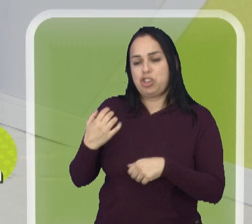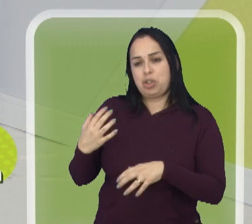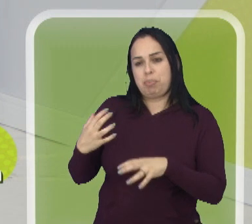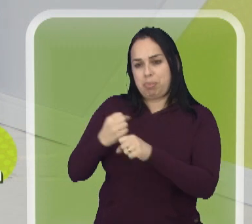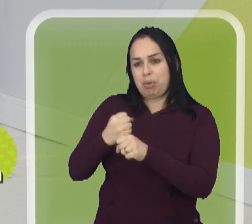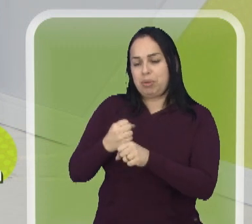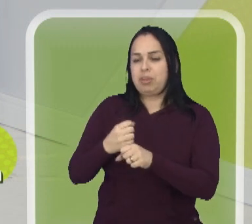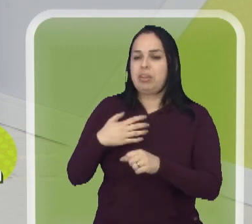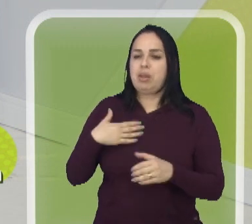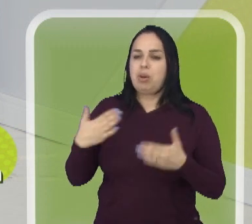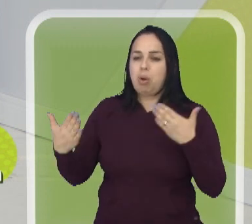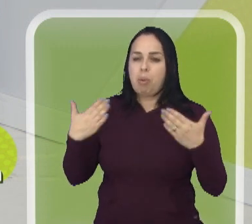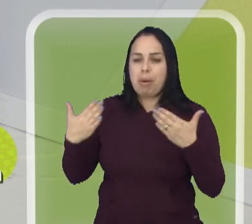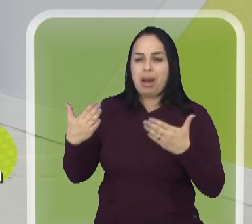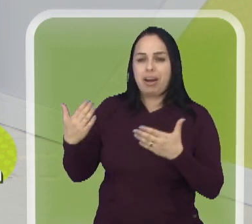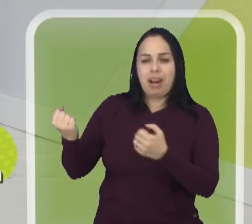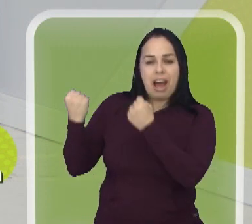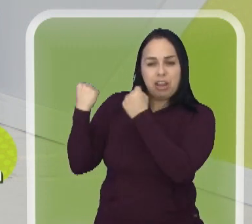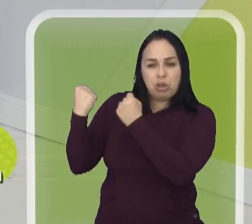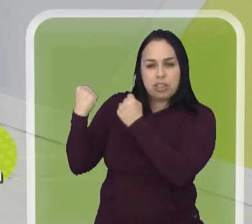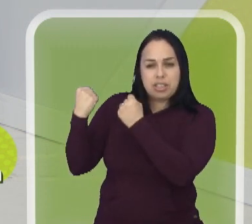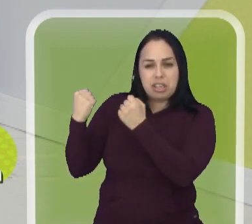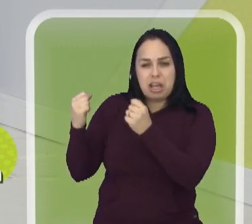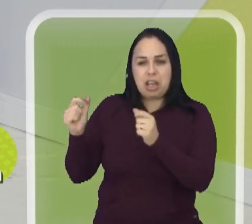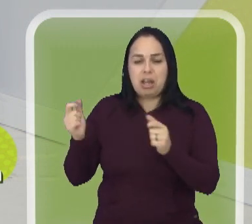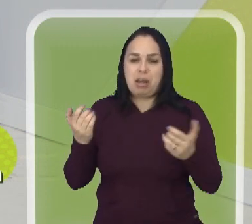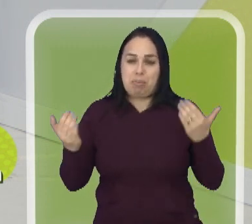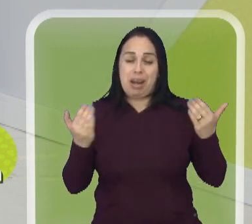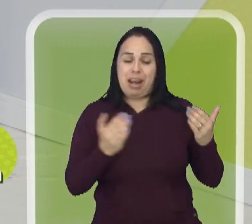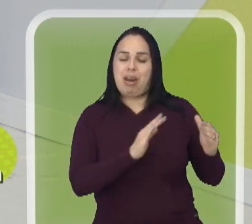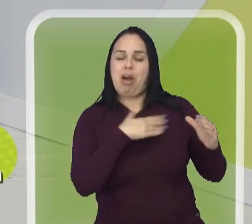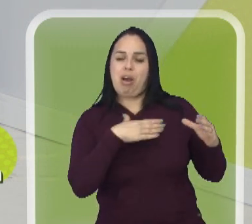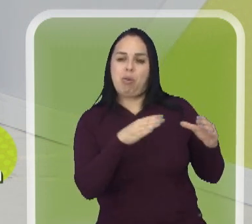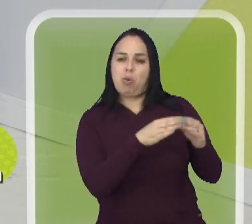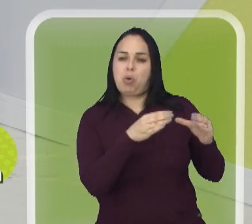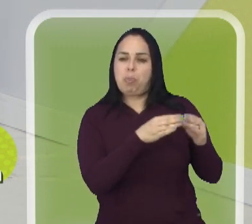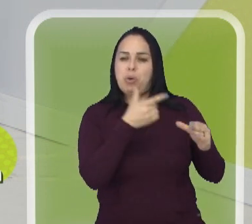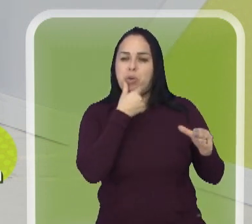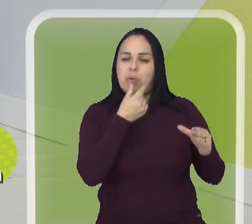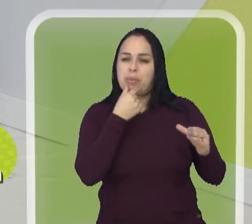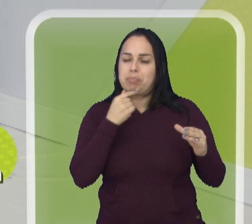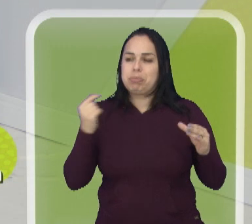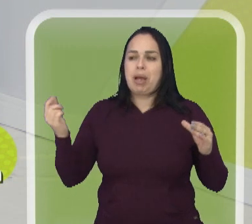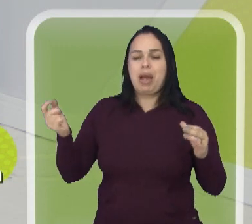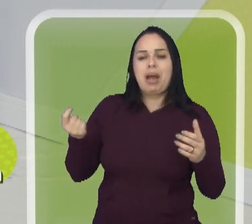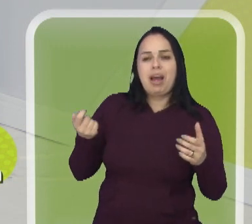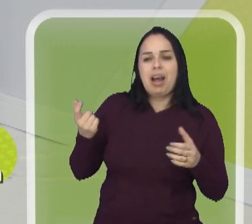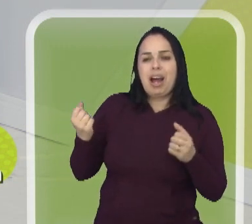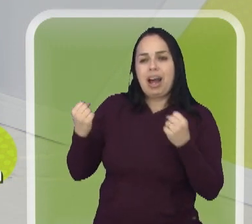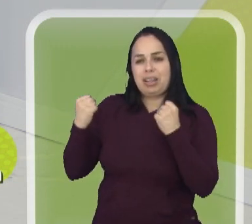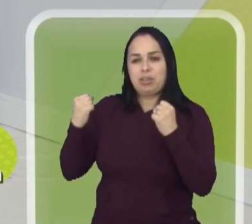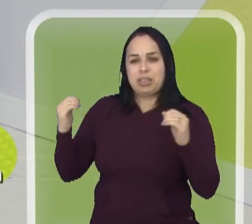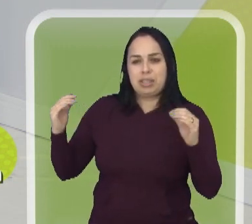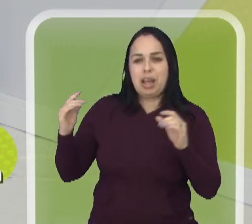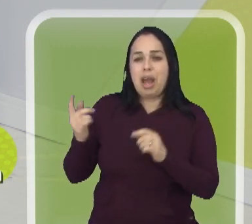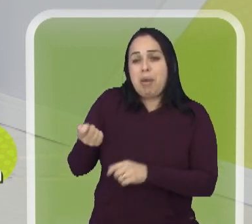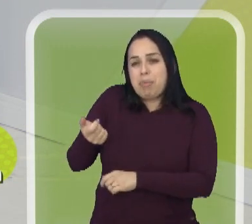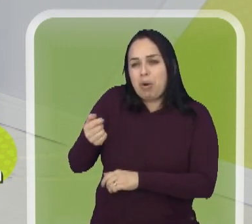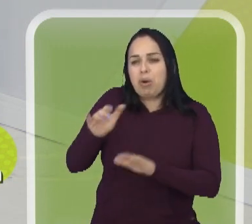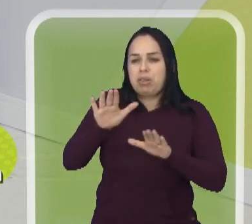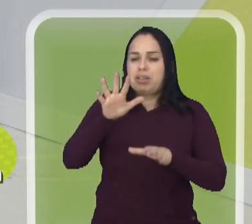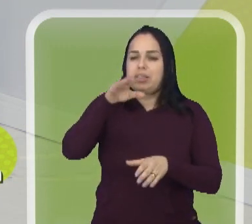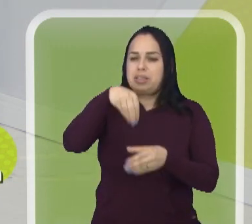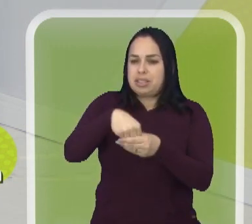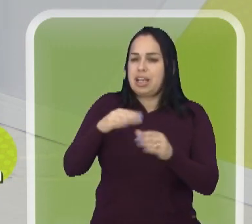ao masculino. A gente não deve ter um grande público assim, mas tem que aproveitar o fator casa. Já conhece o Martins Pereira, as meninas eventualmente treinam por